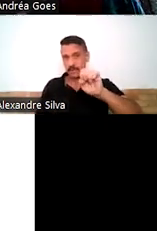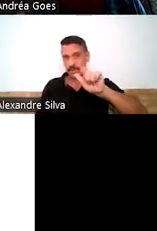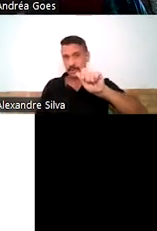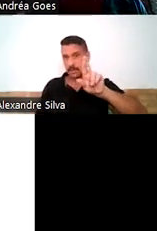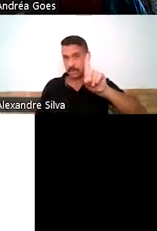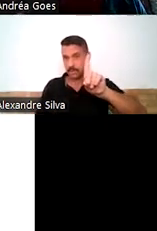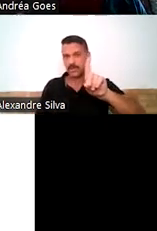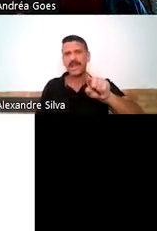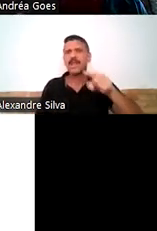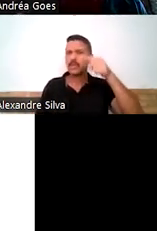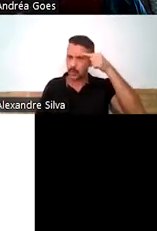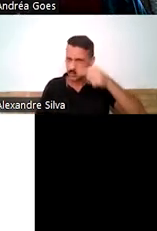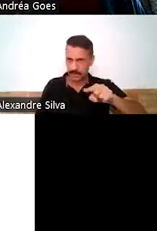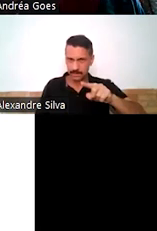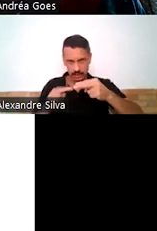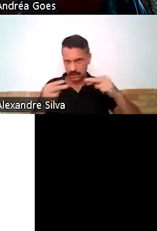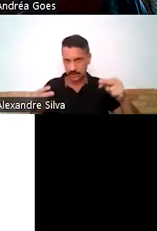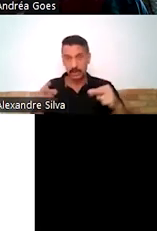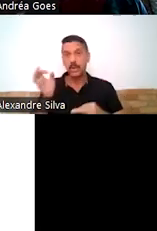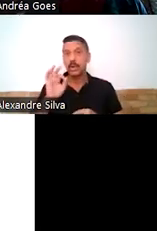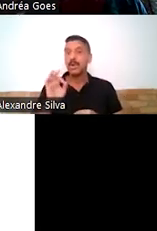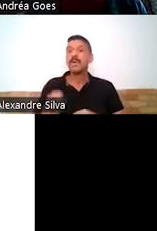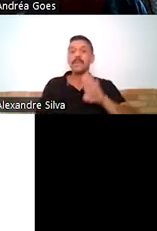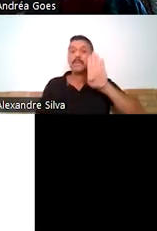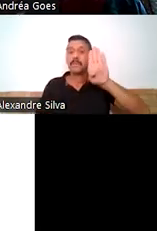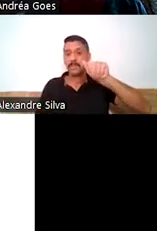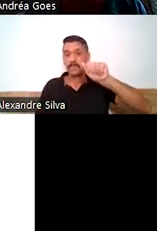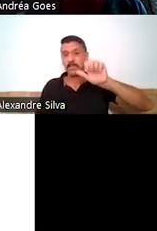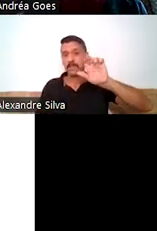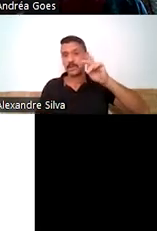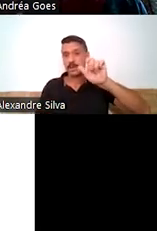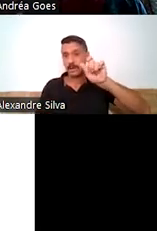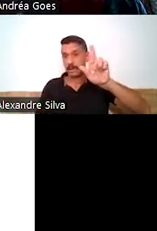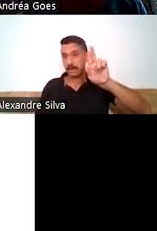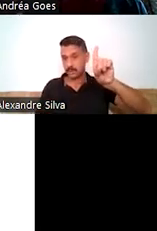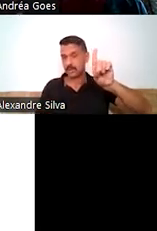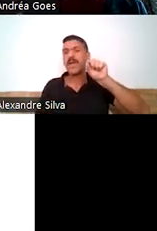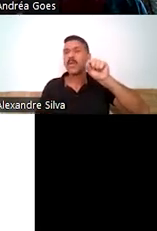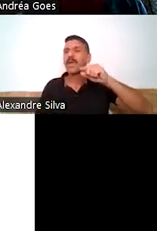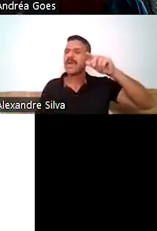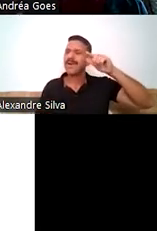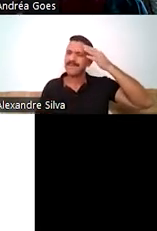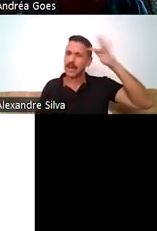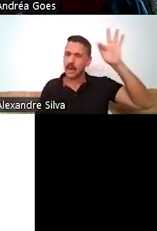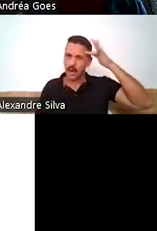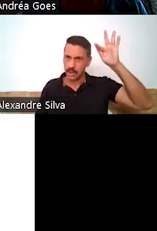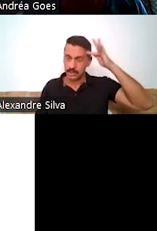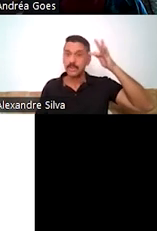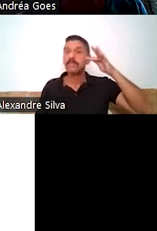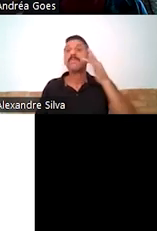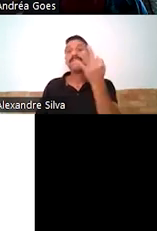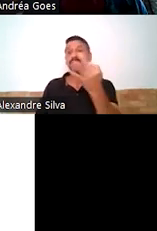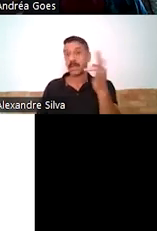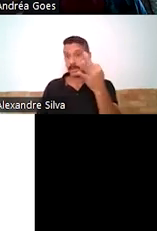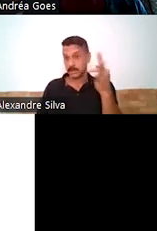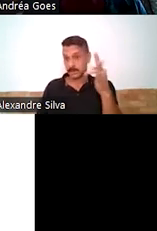deve bem saber o que é genética, mas Bachelard foi um grande filósofo francês, ele publicou esse livro aqui, La Formation de l'Esprit